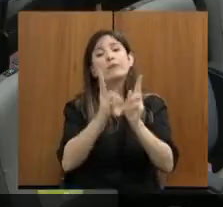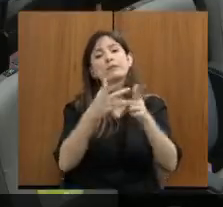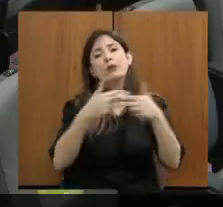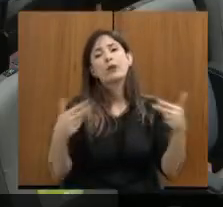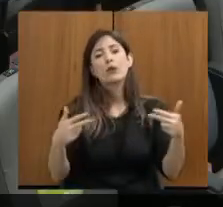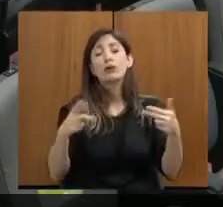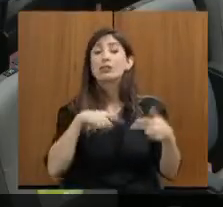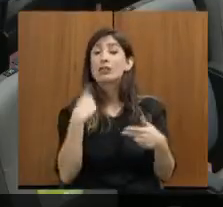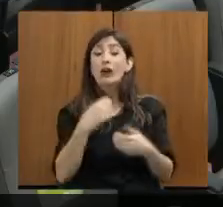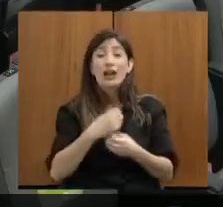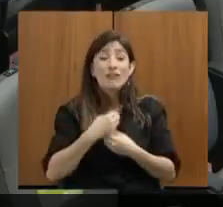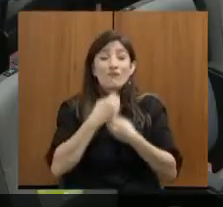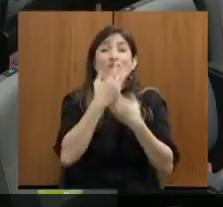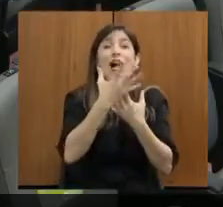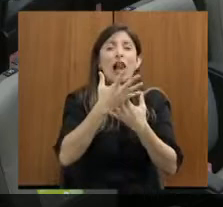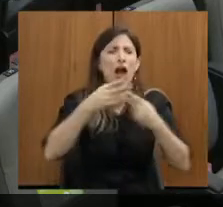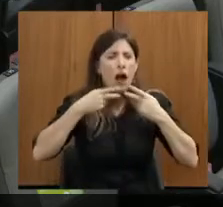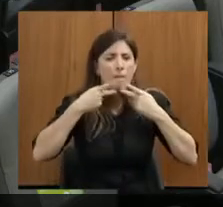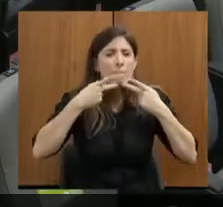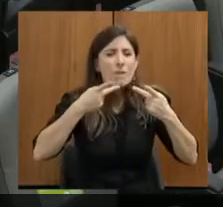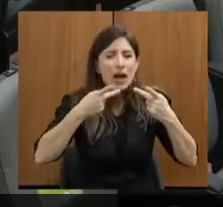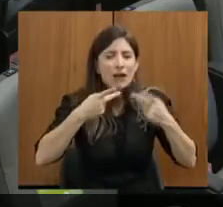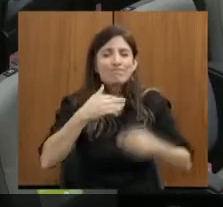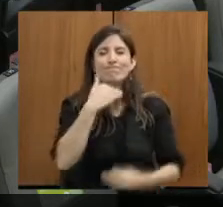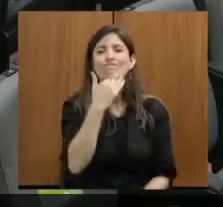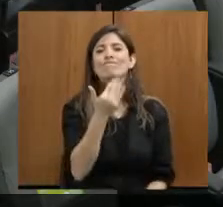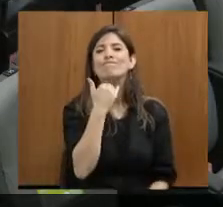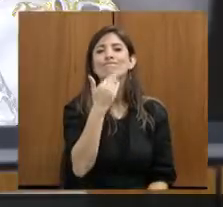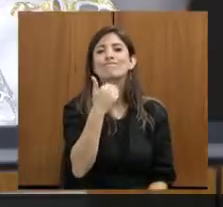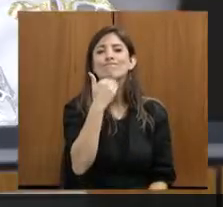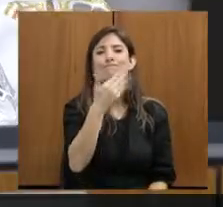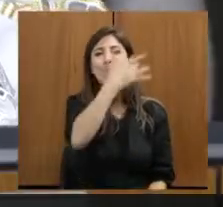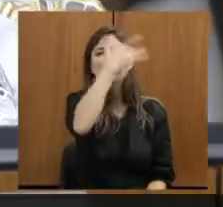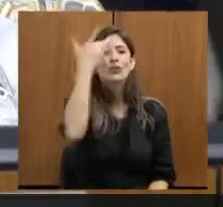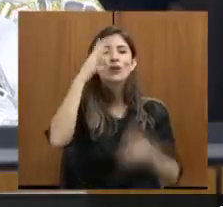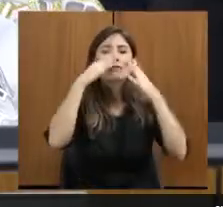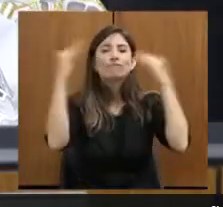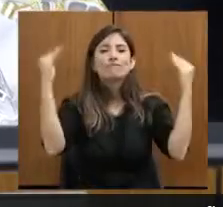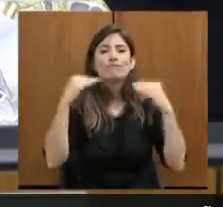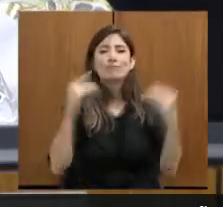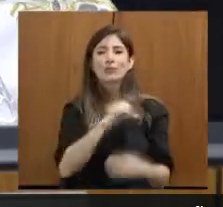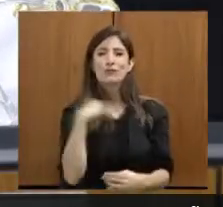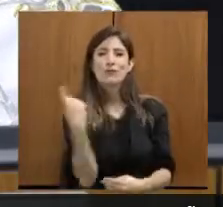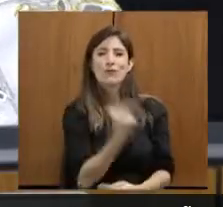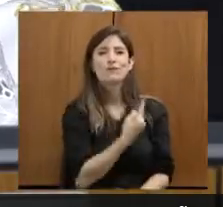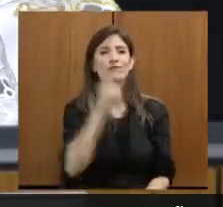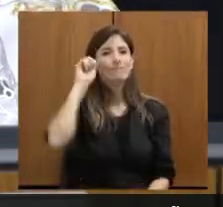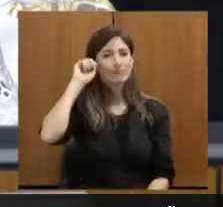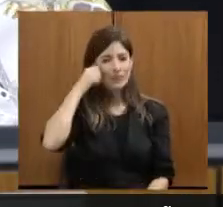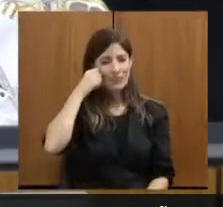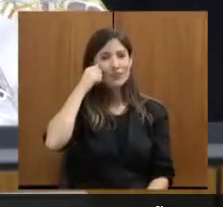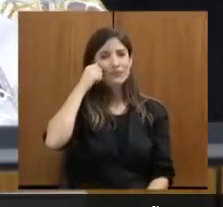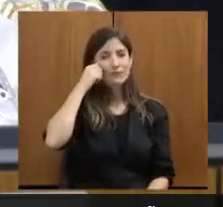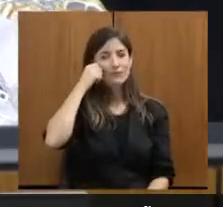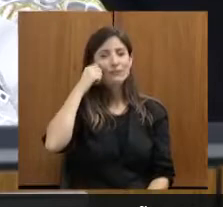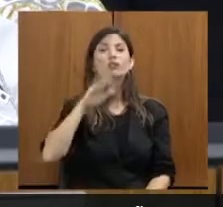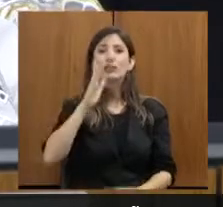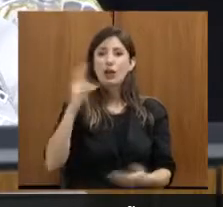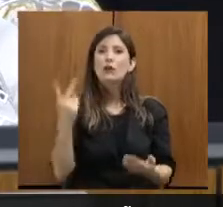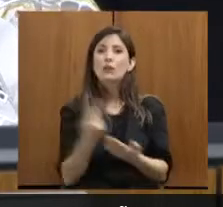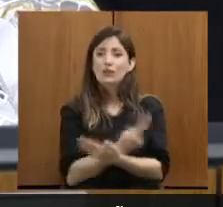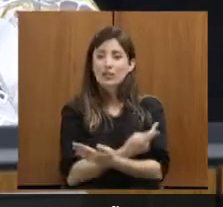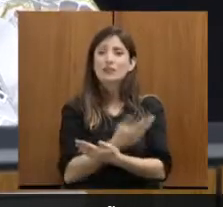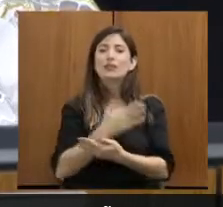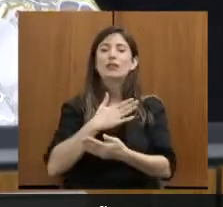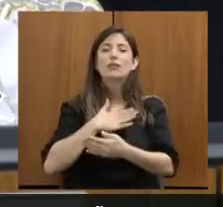nos ouvir eu já tive lenha lenha lenha também no meu no meu passeio A lei foi quebrada